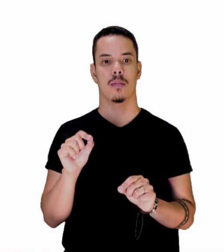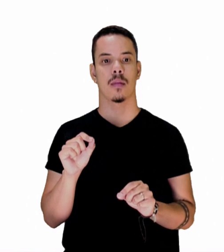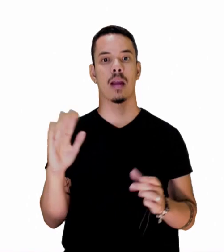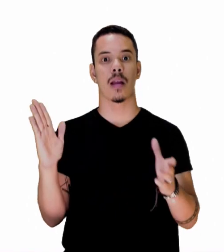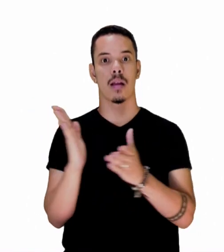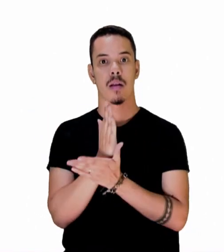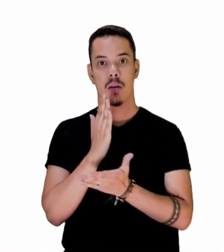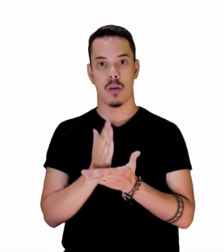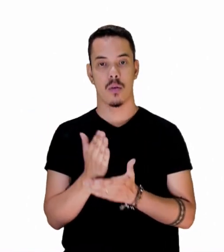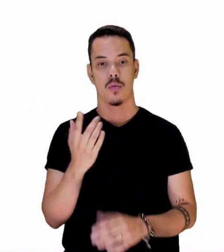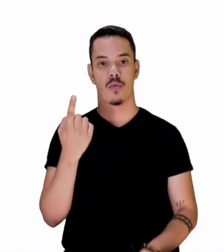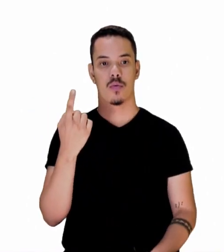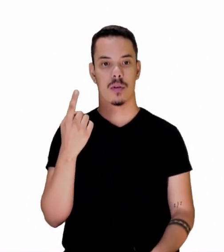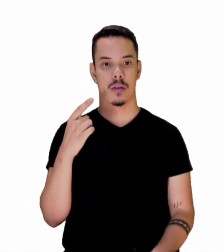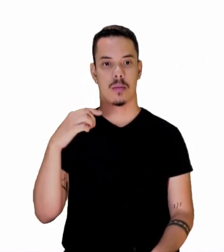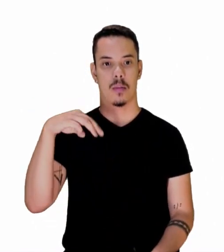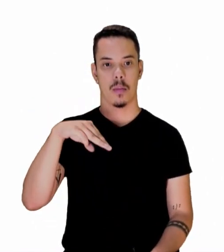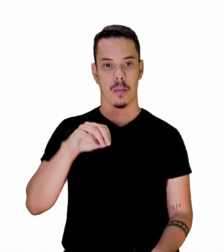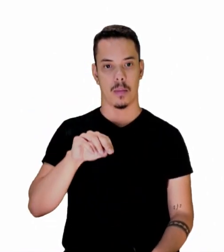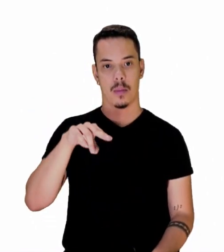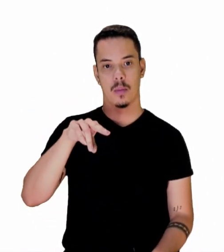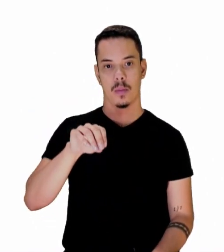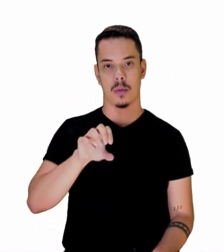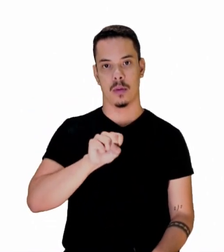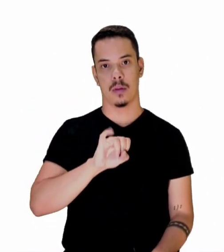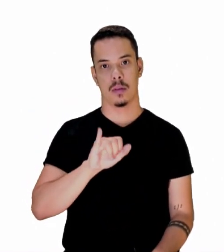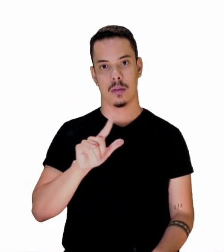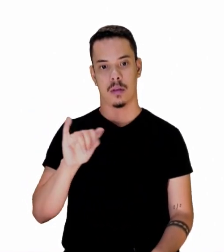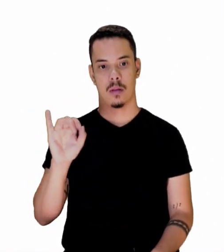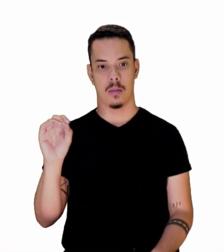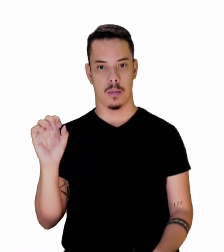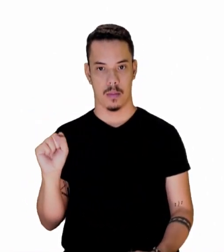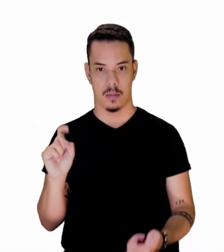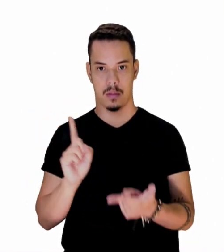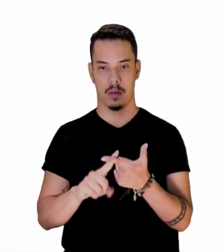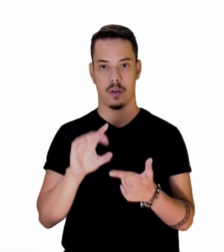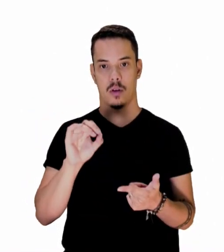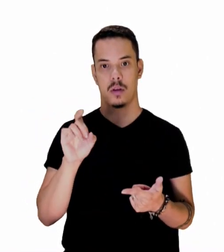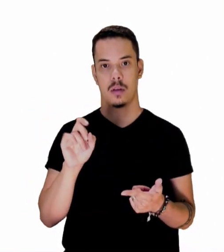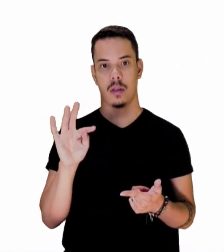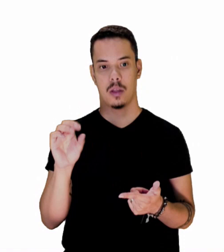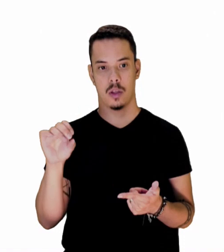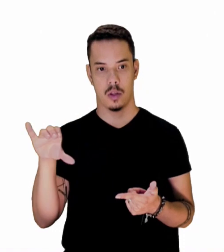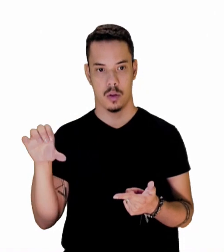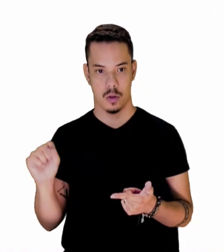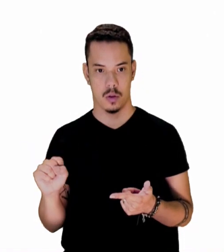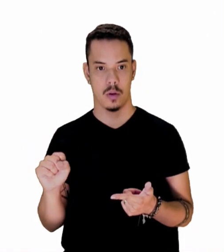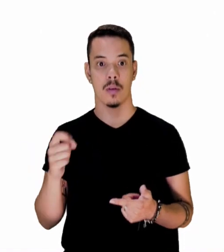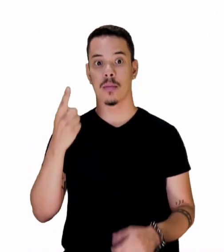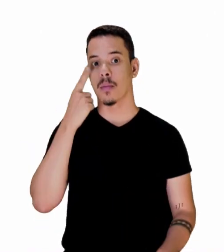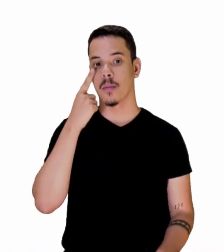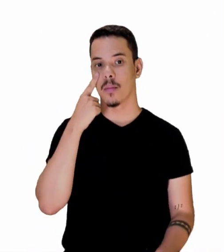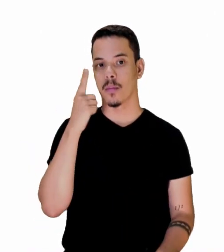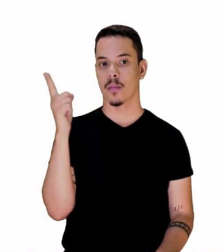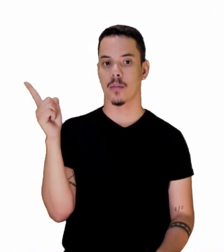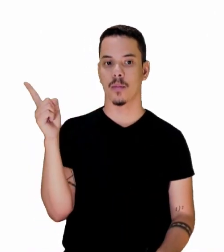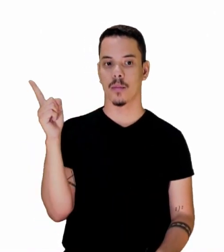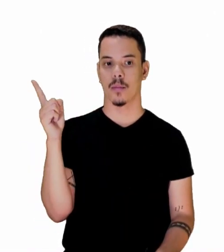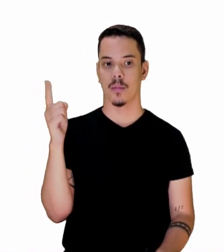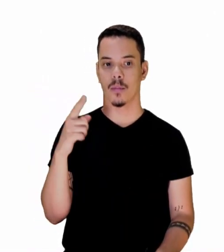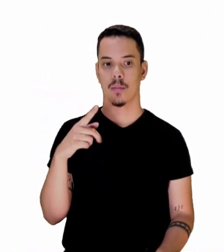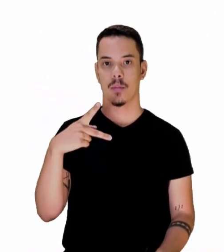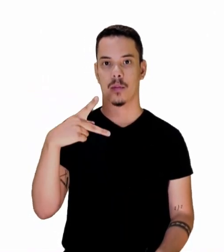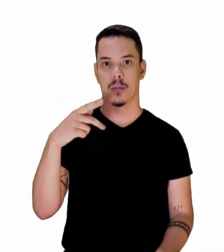tônicos terminados em A, E, O, seguido não de S. Temos aqui pá, fé e pó.